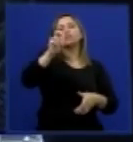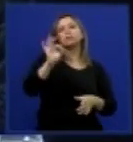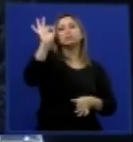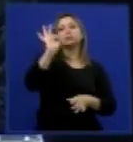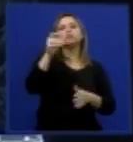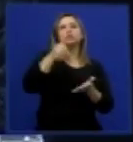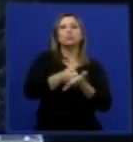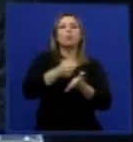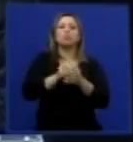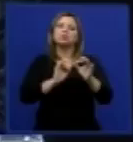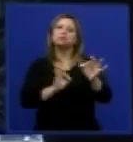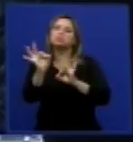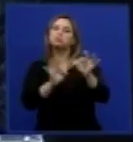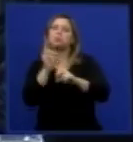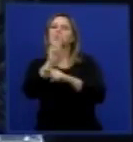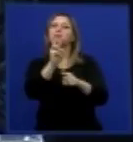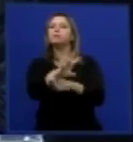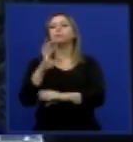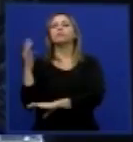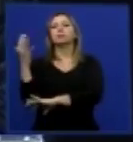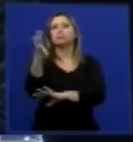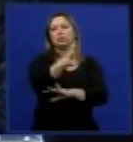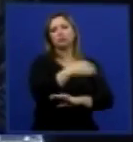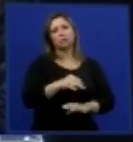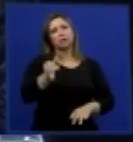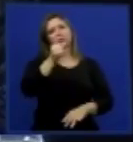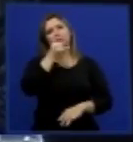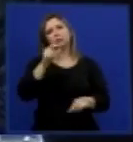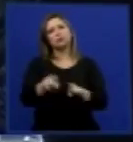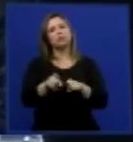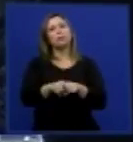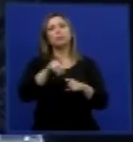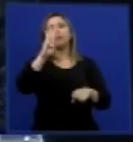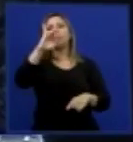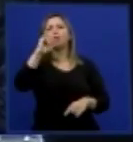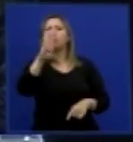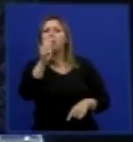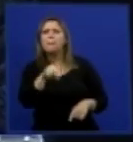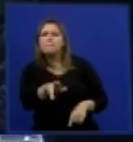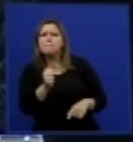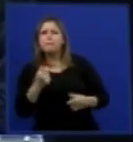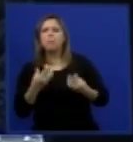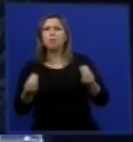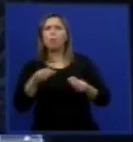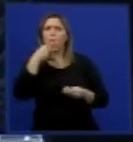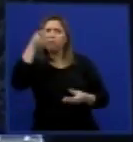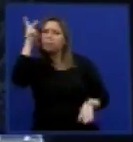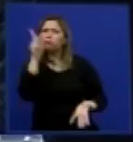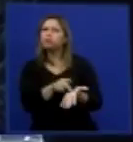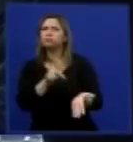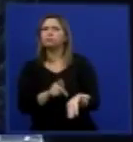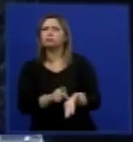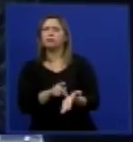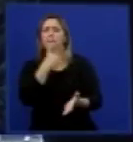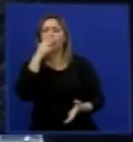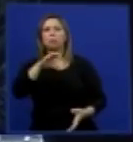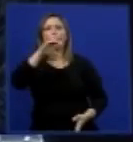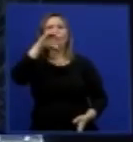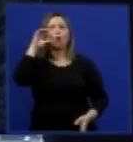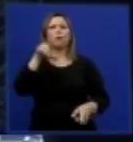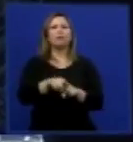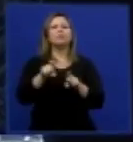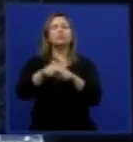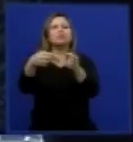obrigação ambiental é lamentável que o IBAM em vez de informar a verdade que conhece muito bem venha sistematicamente